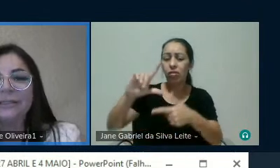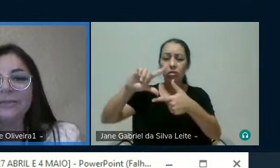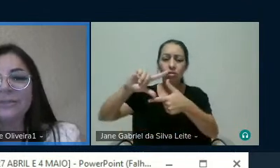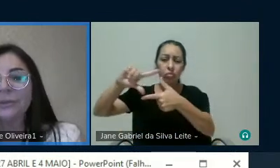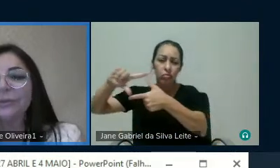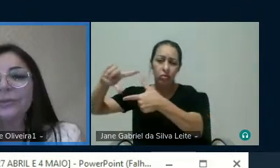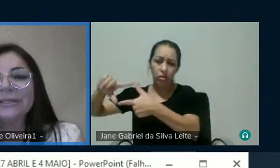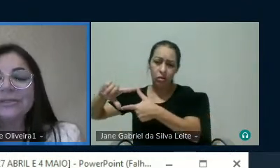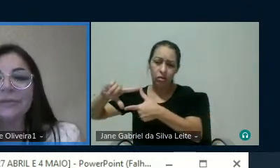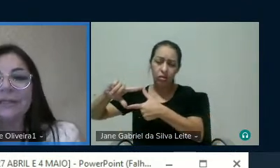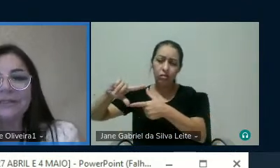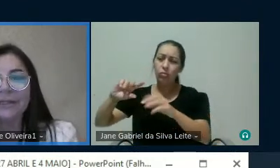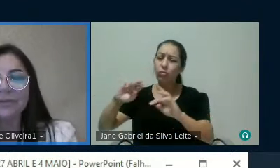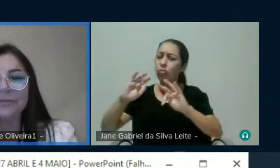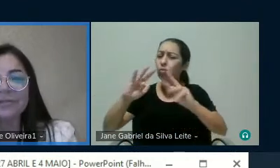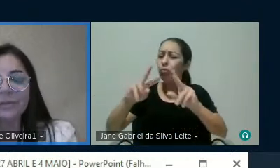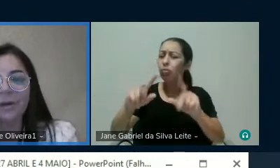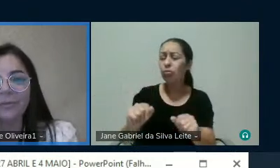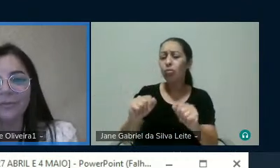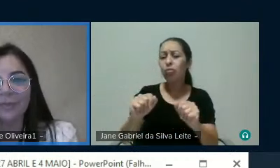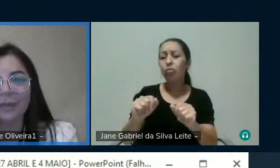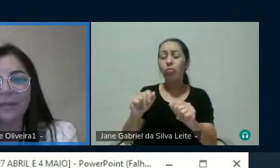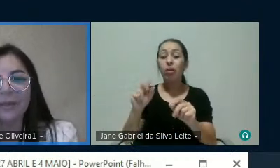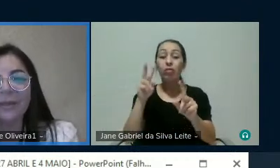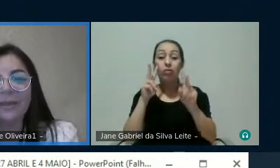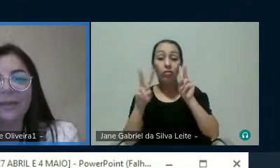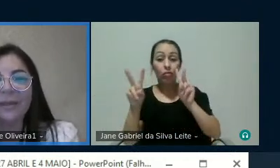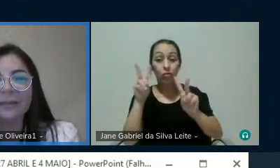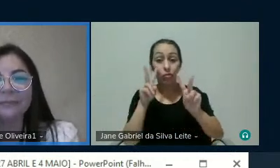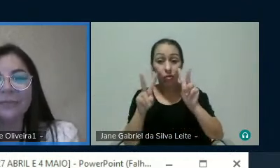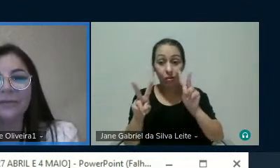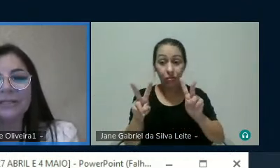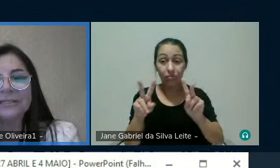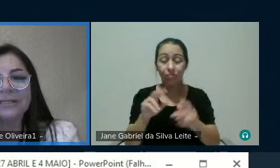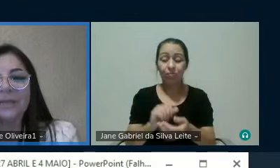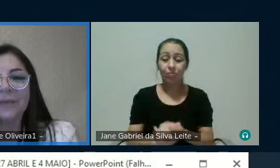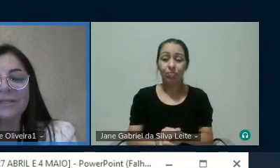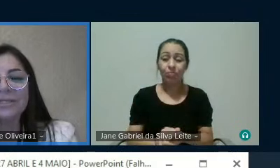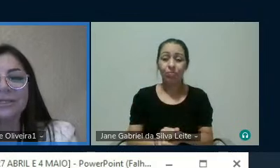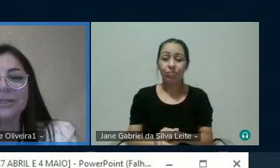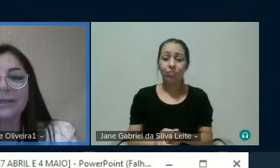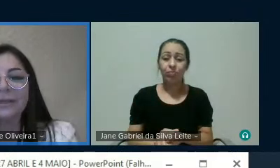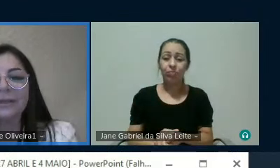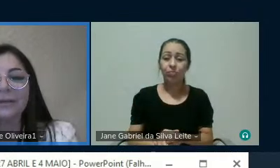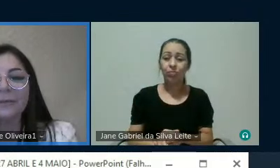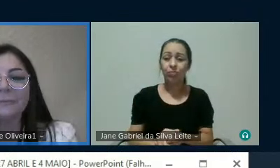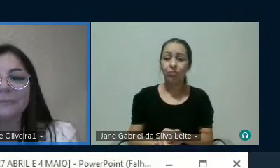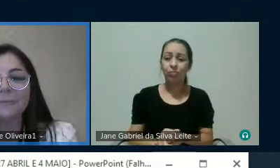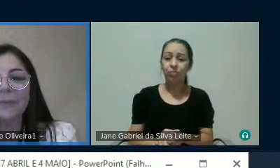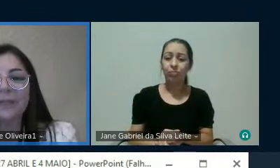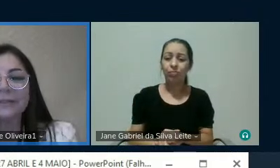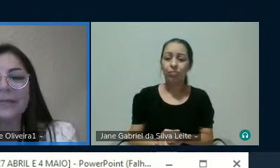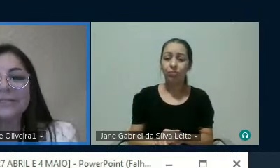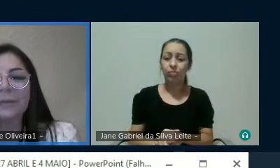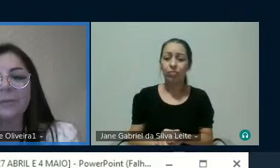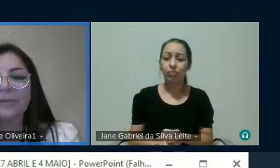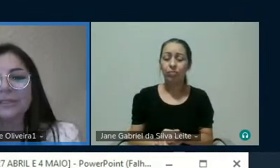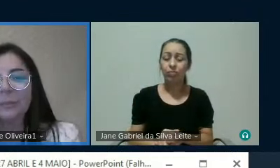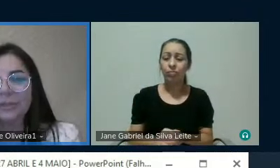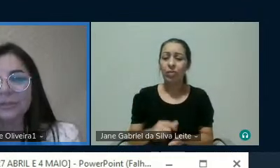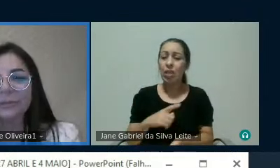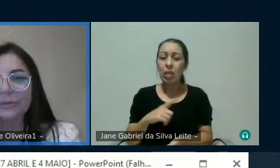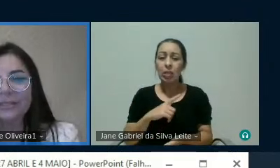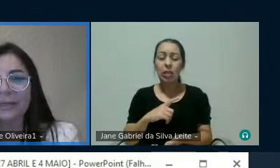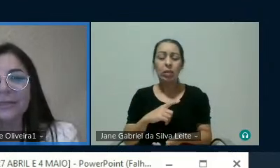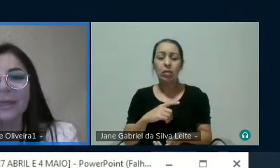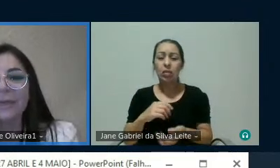histórias em quadrinhos, tudo isso é uma literatura visual. Não necessariamente tem que ser